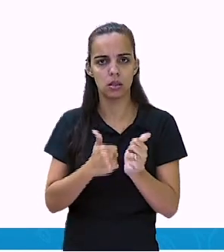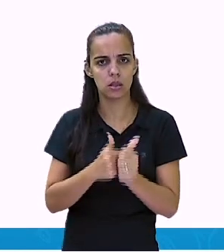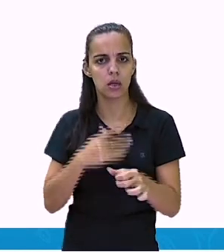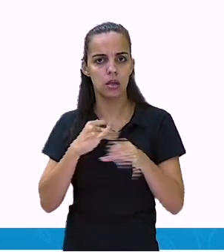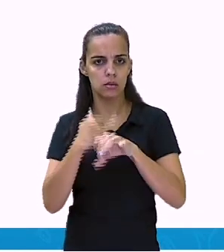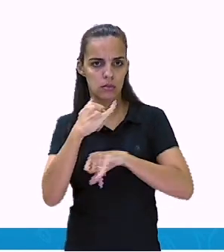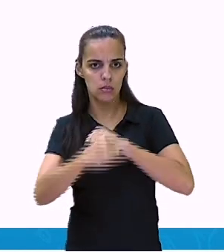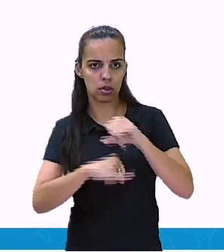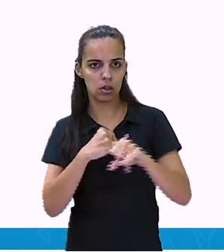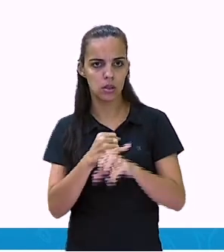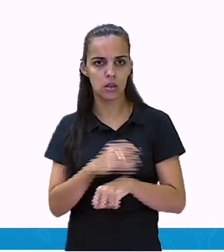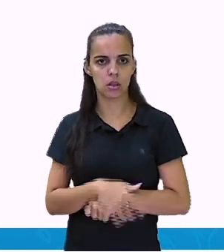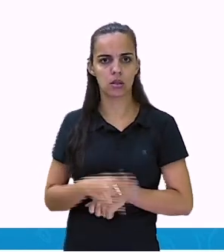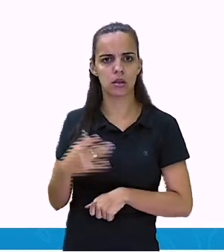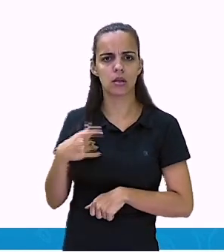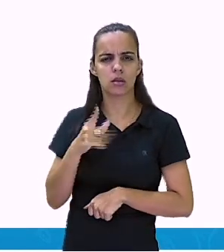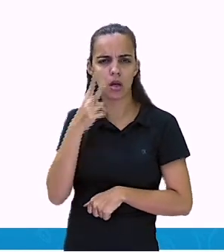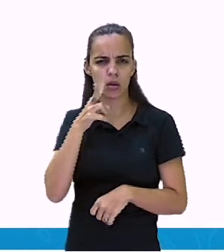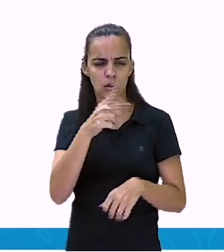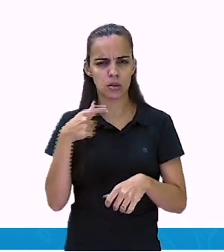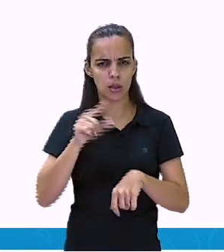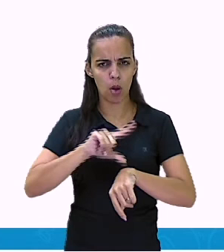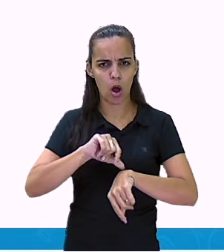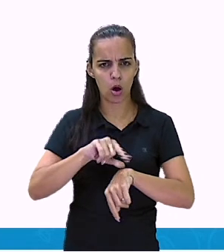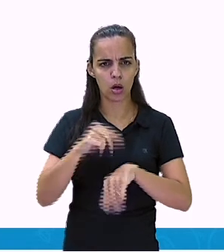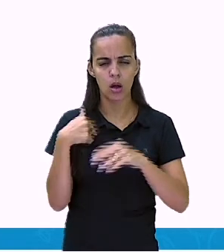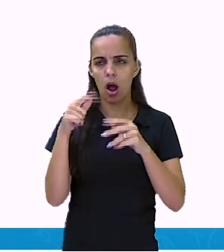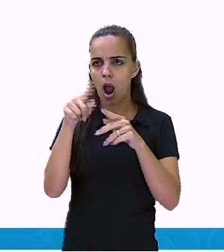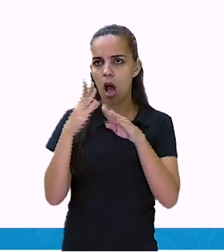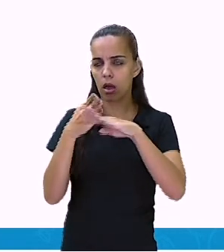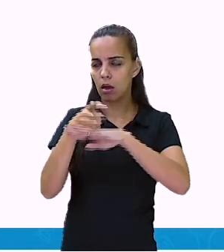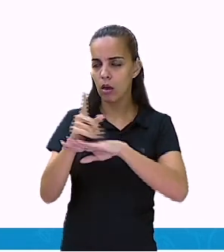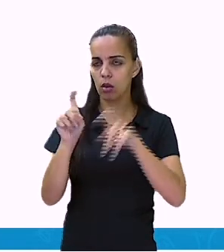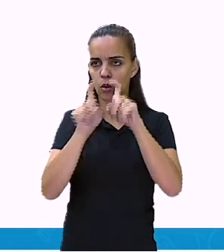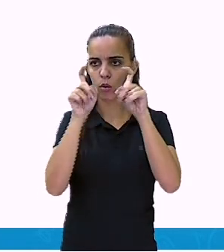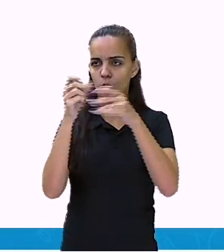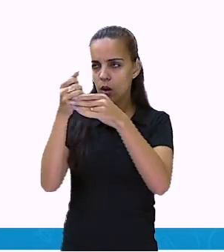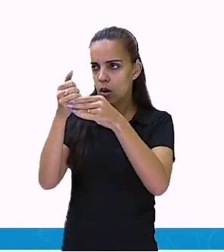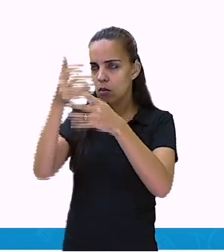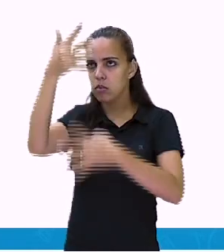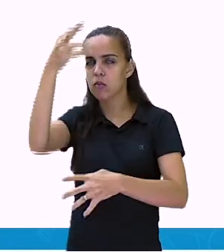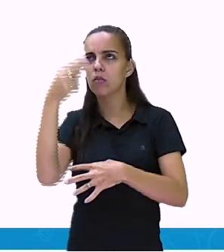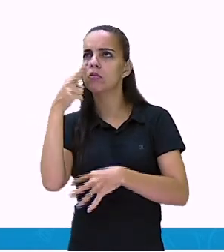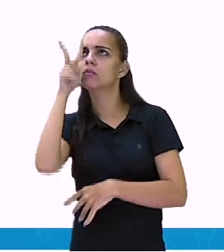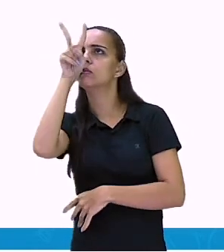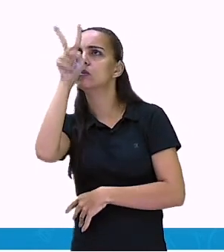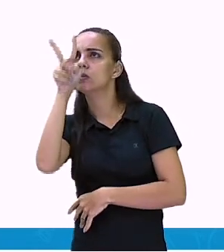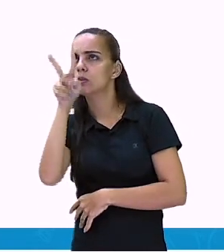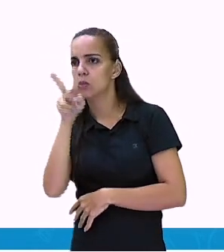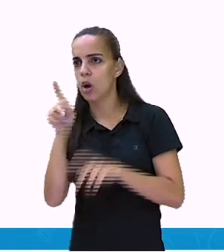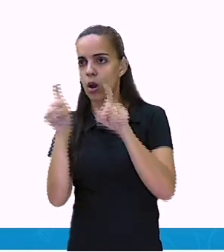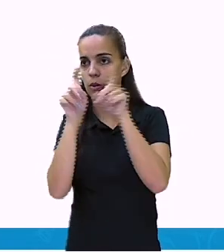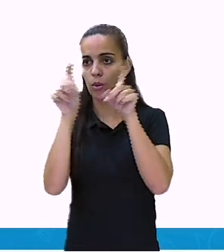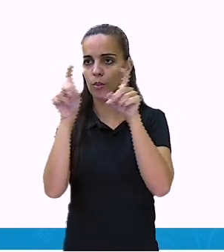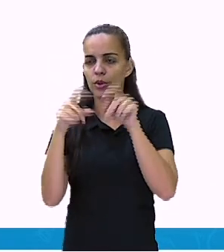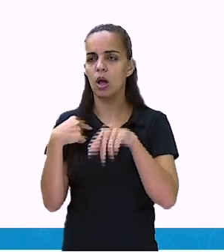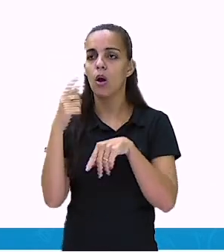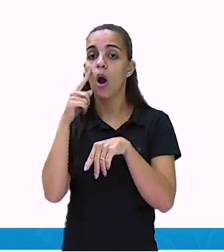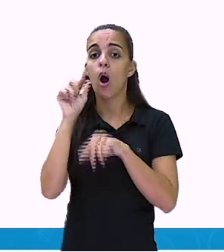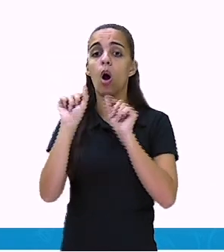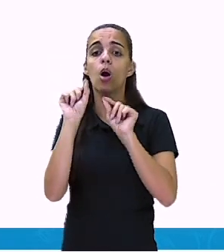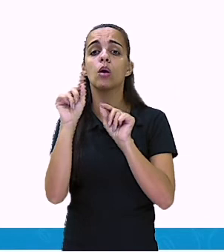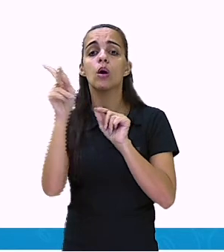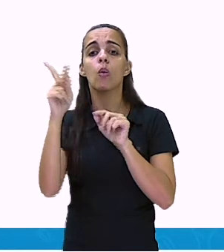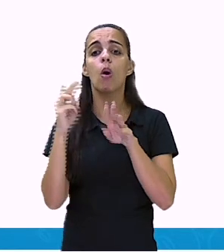internet. Verifique com regularidade o histórico do computador. Muito importante também saber, né, que sites ele